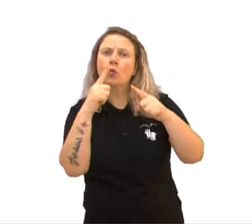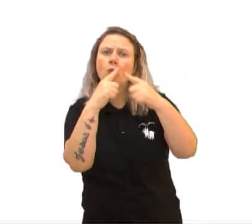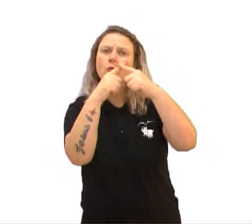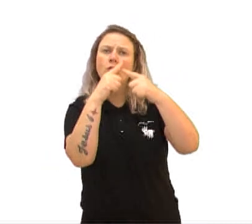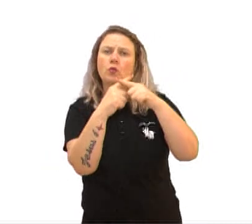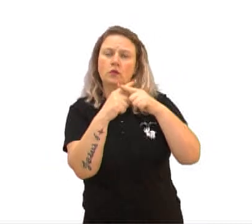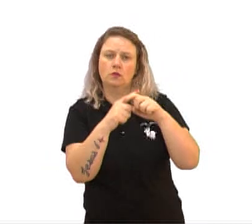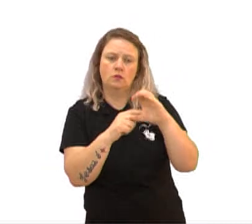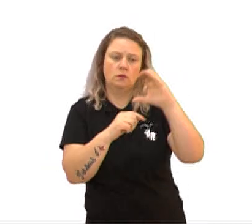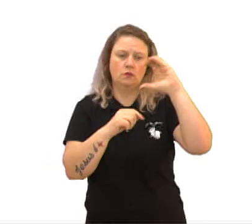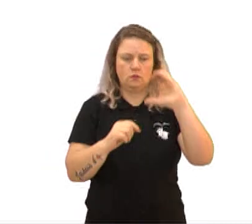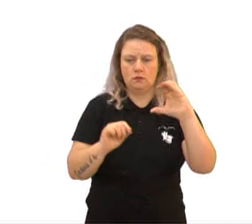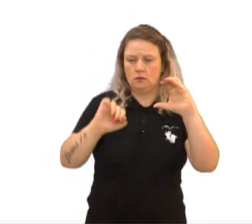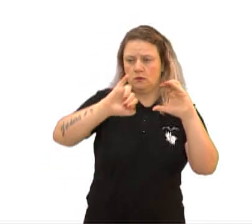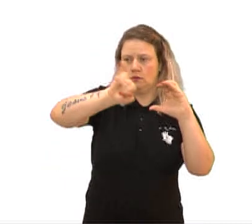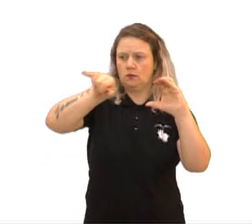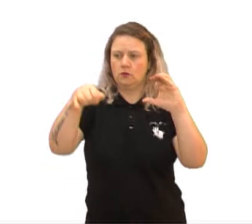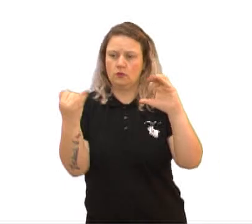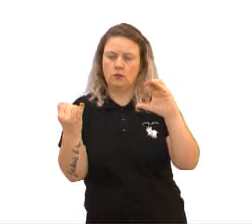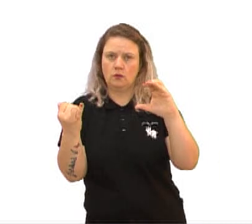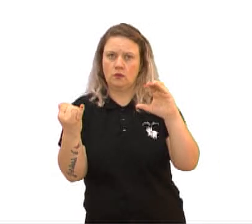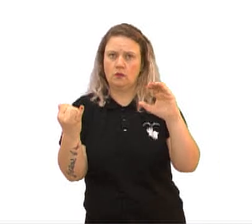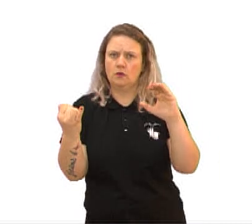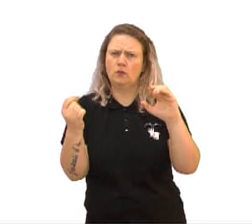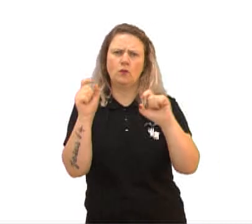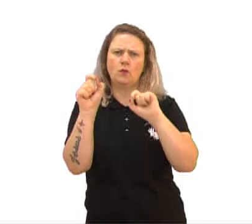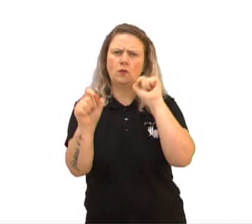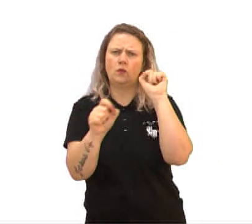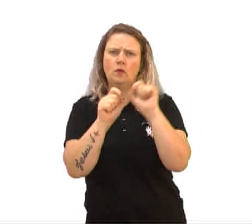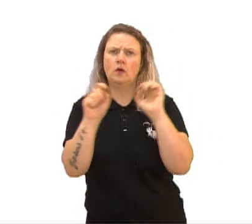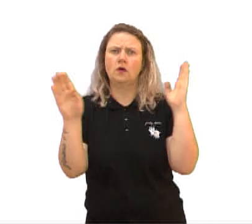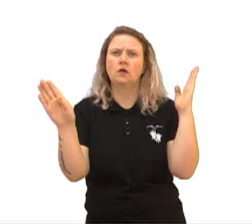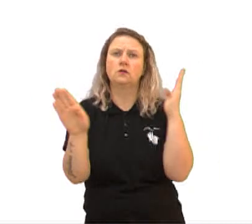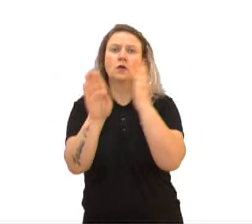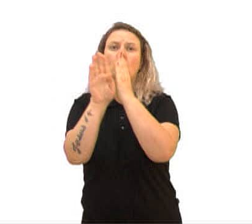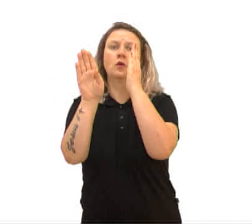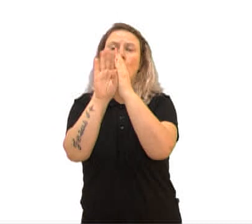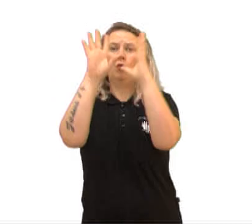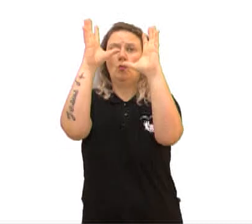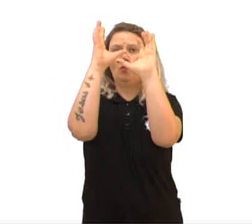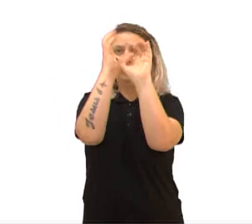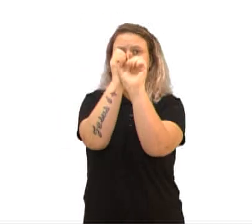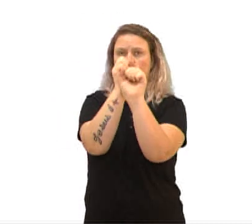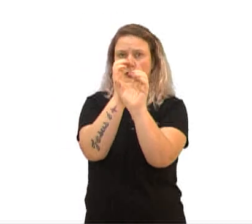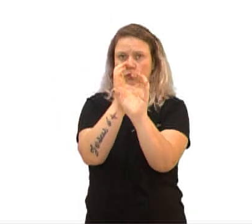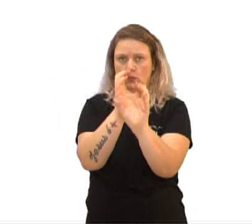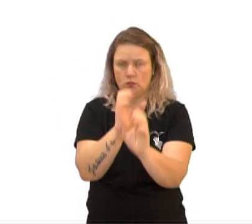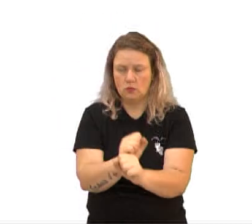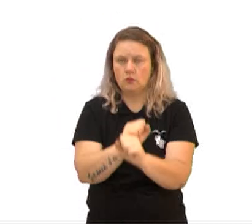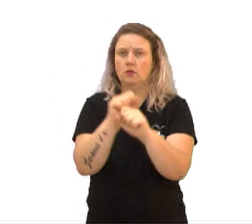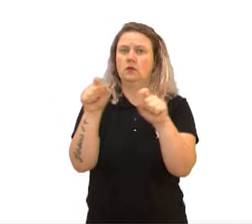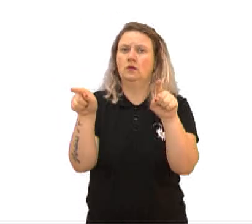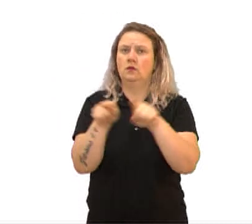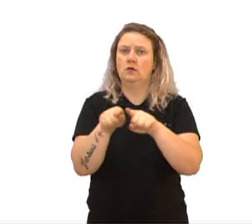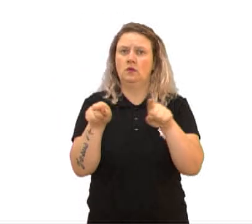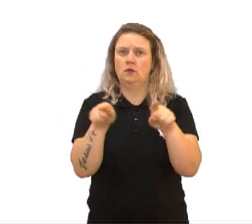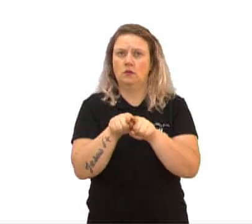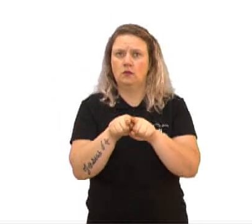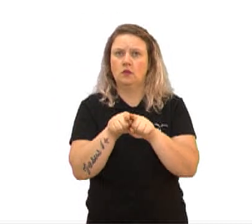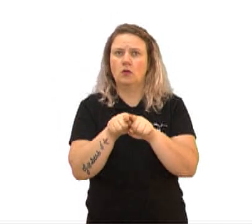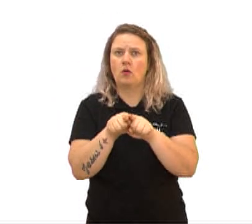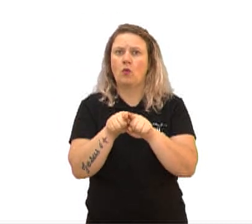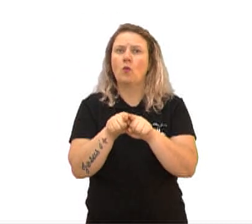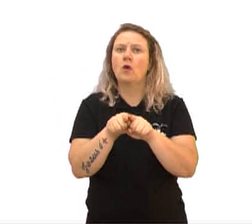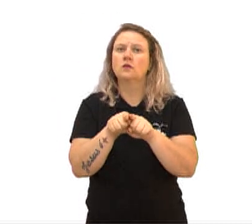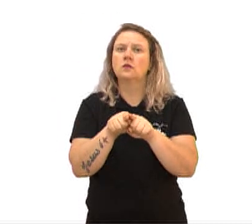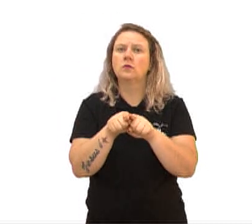e J dessa matriz C é obtido por meio da soma dos produtos dos elementos